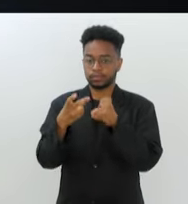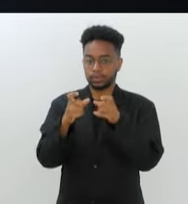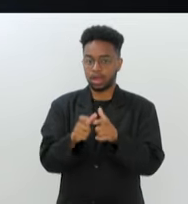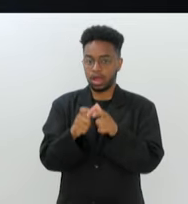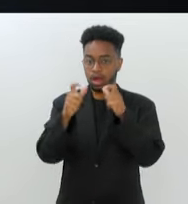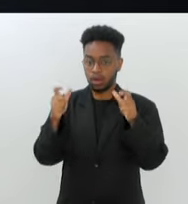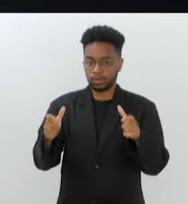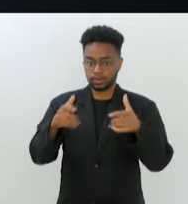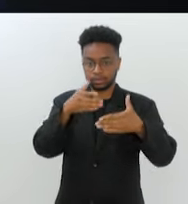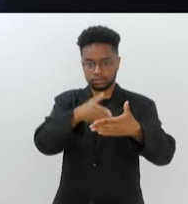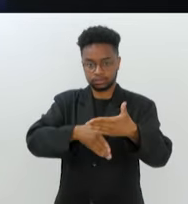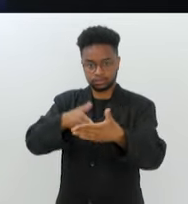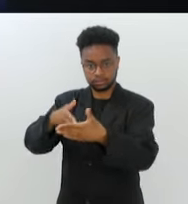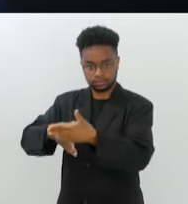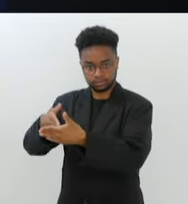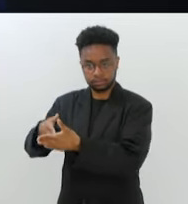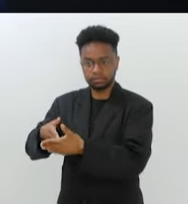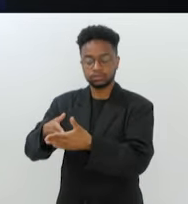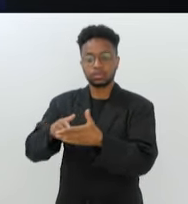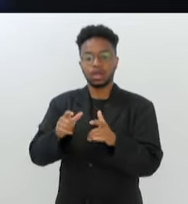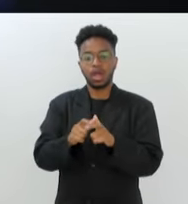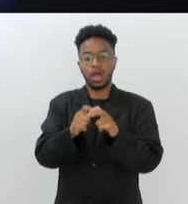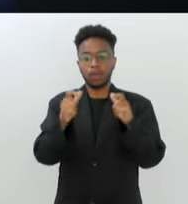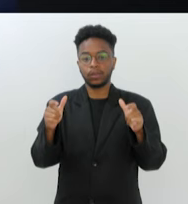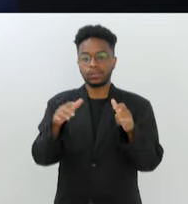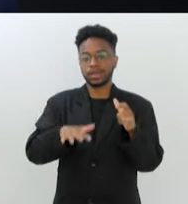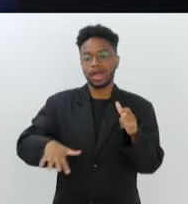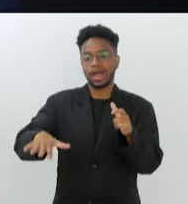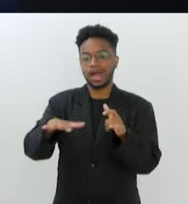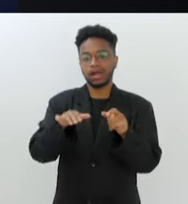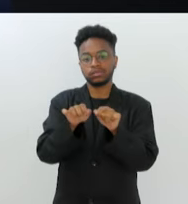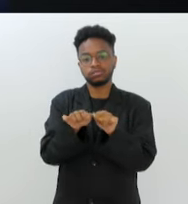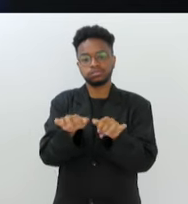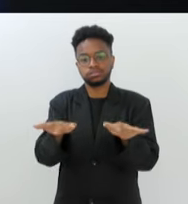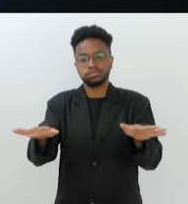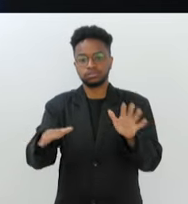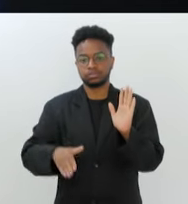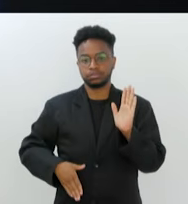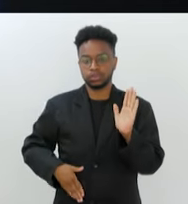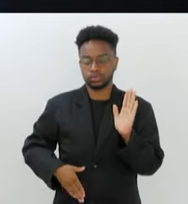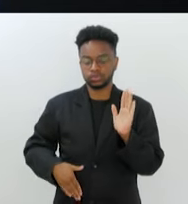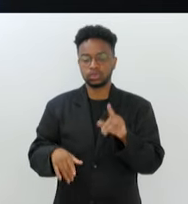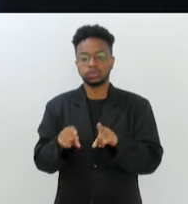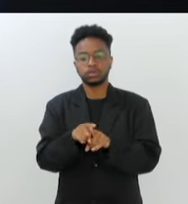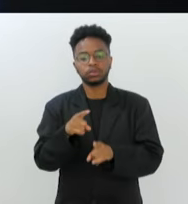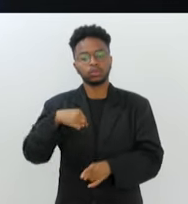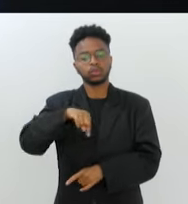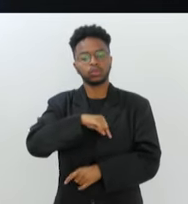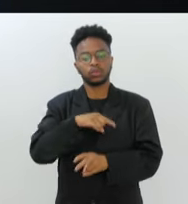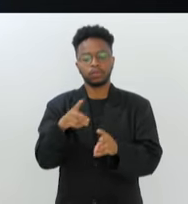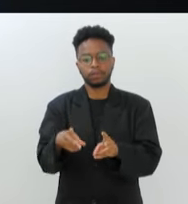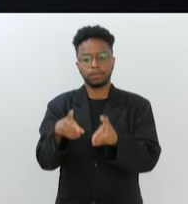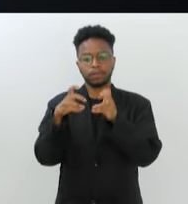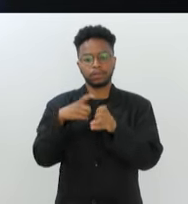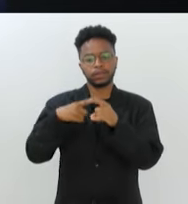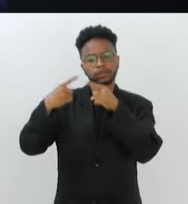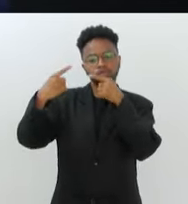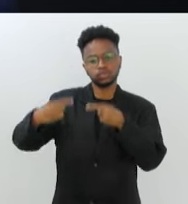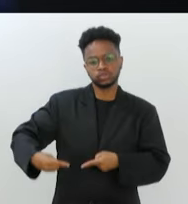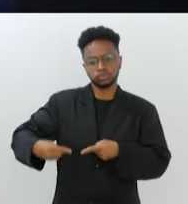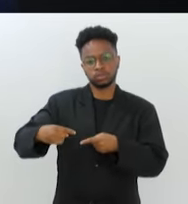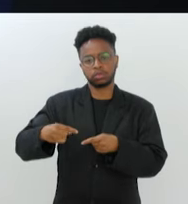de barreiras, o número de áreas dominadas por criminosos. Nós estamos vendo uma disputa territorial